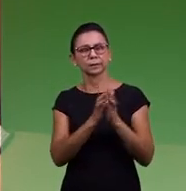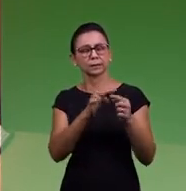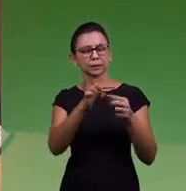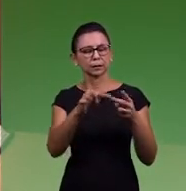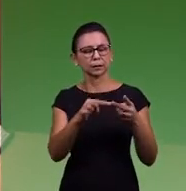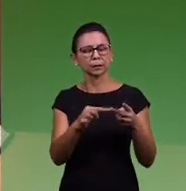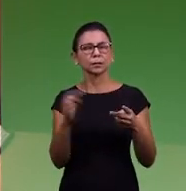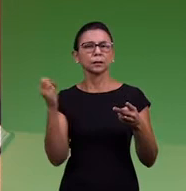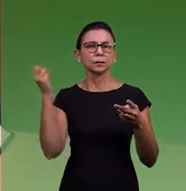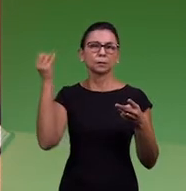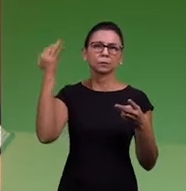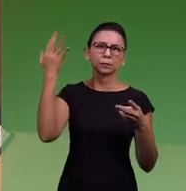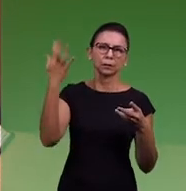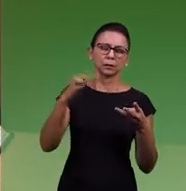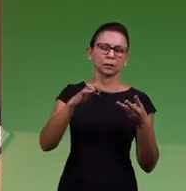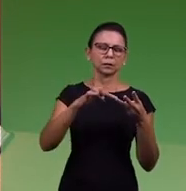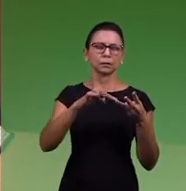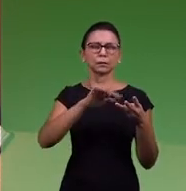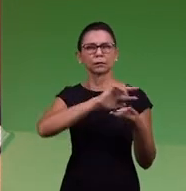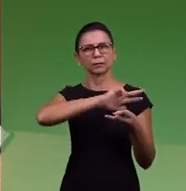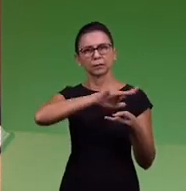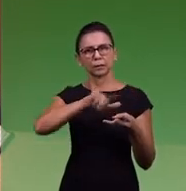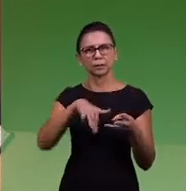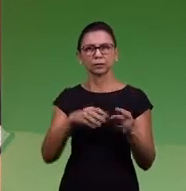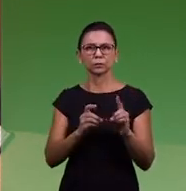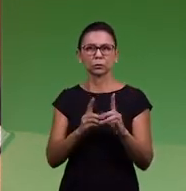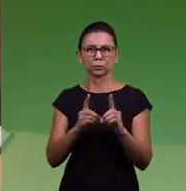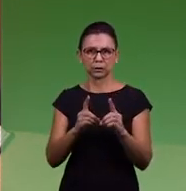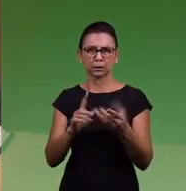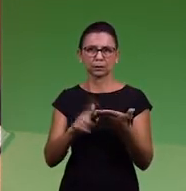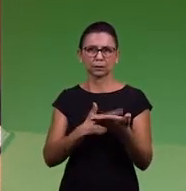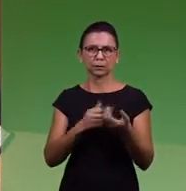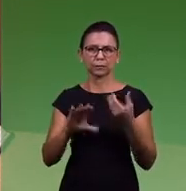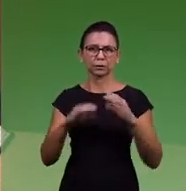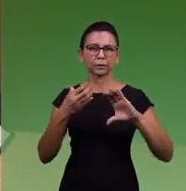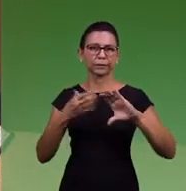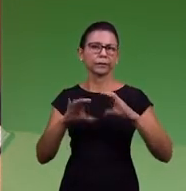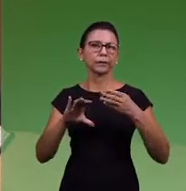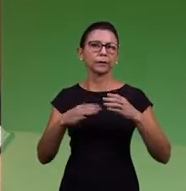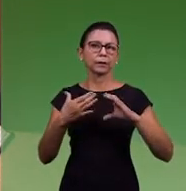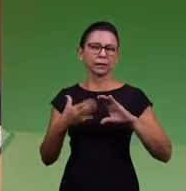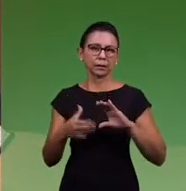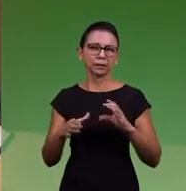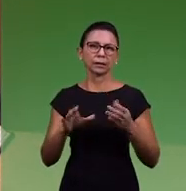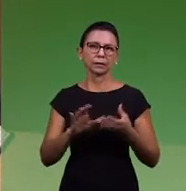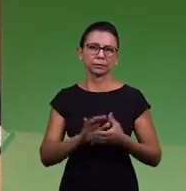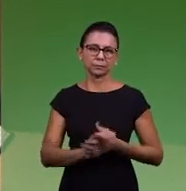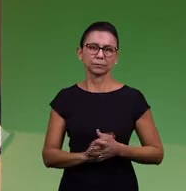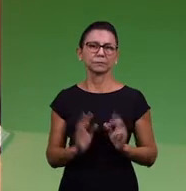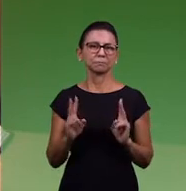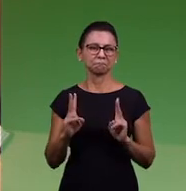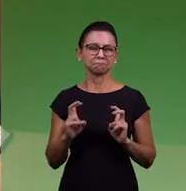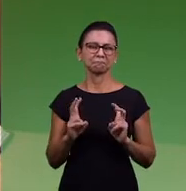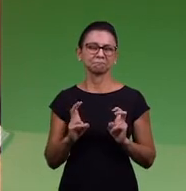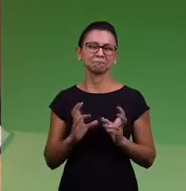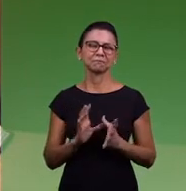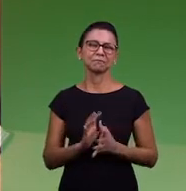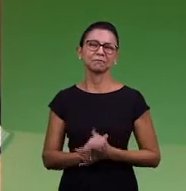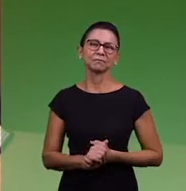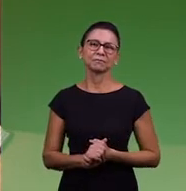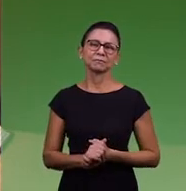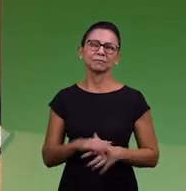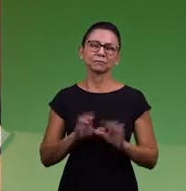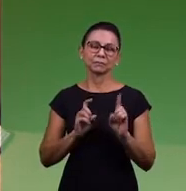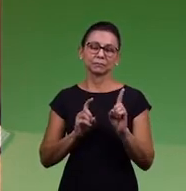sobre a madrugada. Então, tem várias doutrinas, né, que o livro fala aqui a respeito deste assunto, né? Que